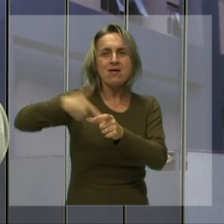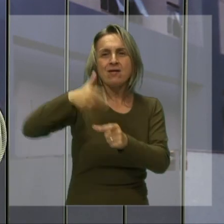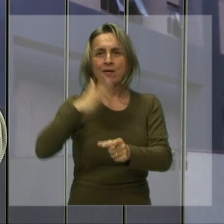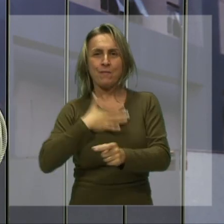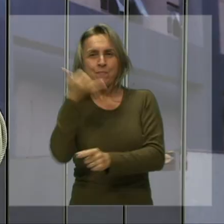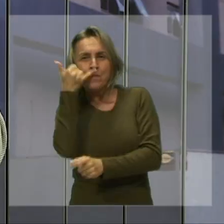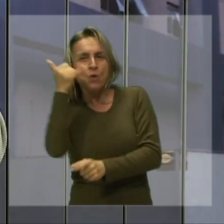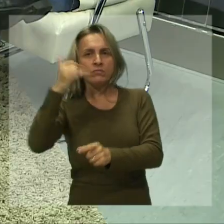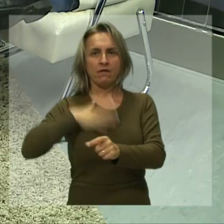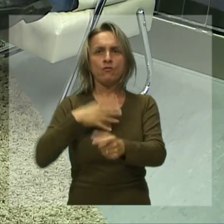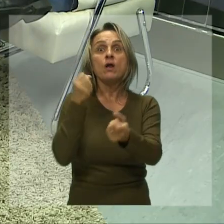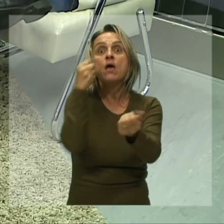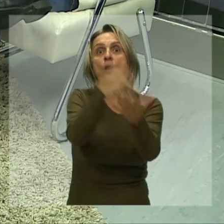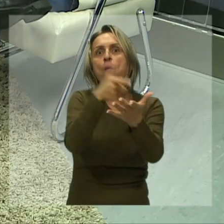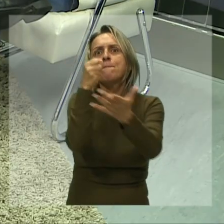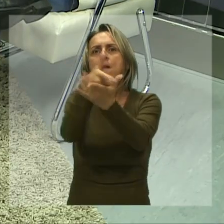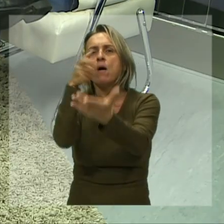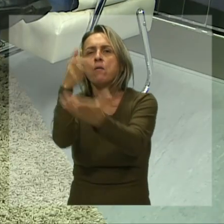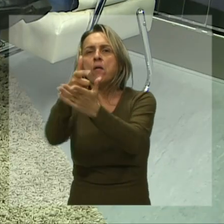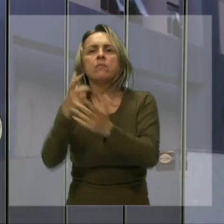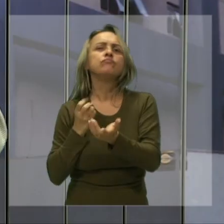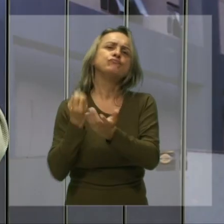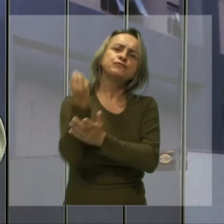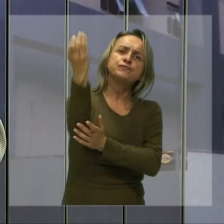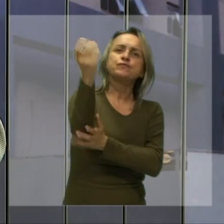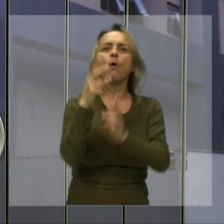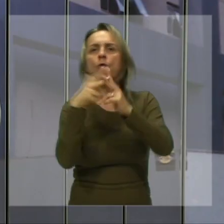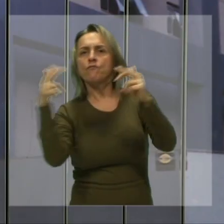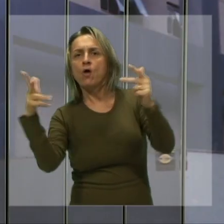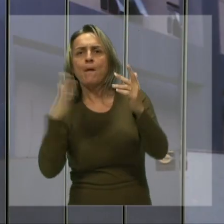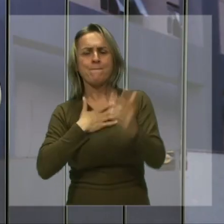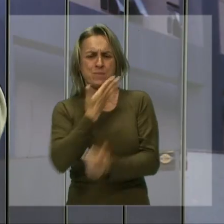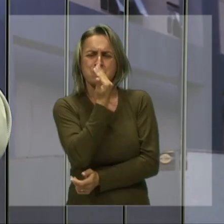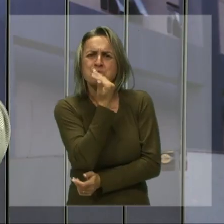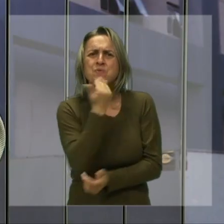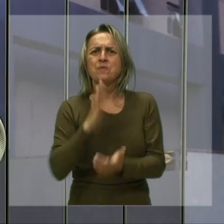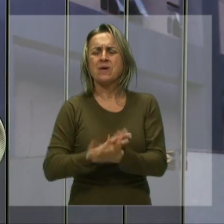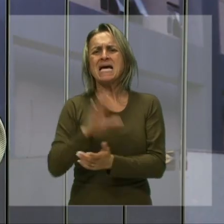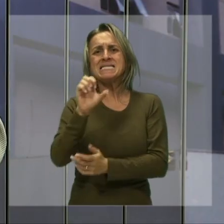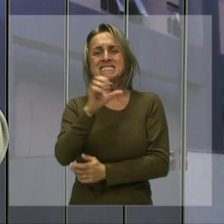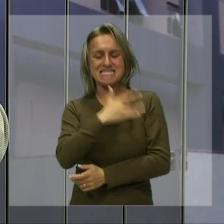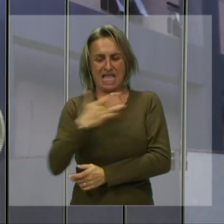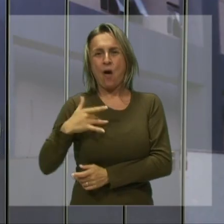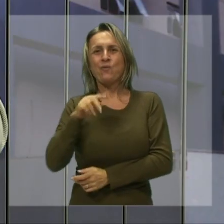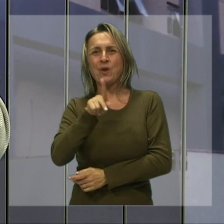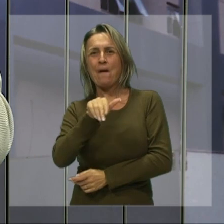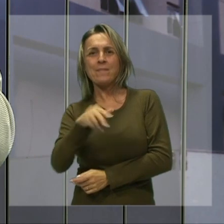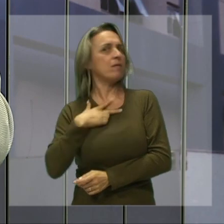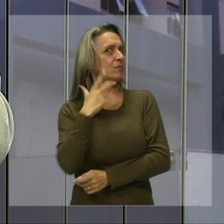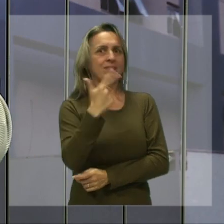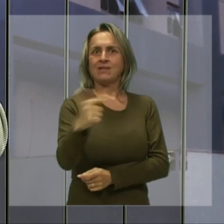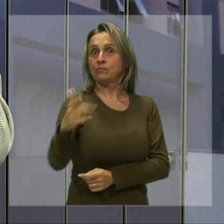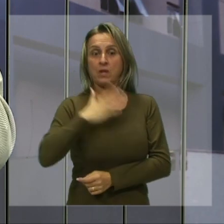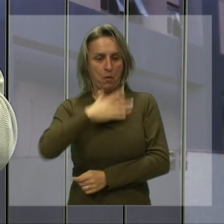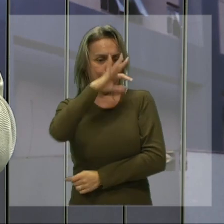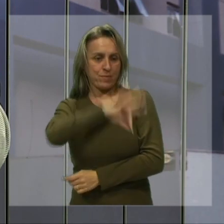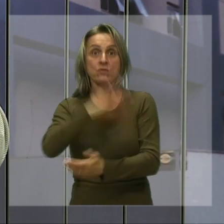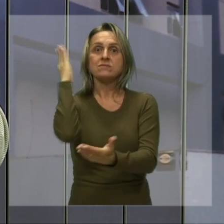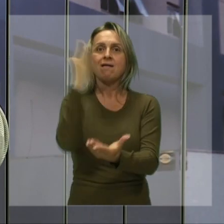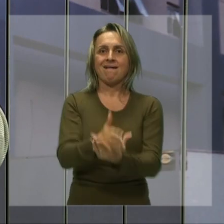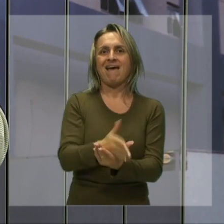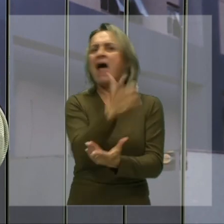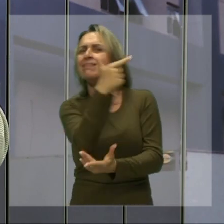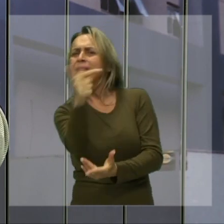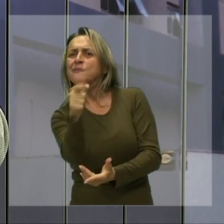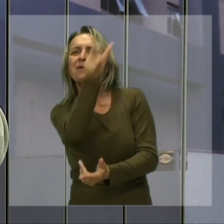quando vou a Florianópolis, minha alimentação, não tem plano de saúde, meu salário de vereador vai à metade, não tem rachadinha, não tem gente